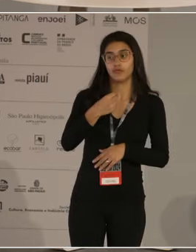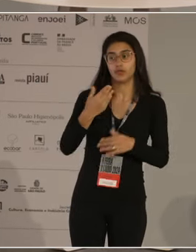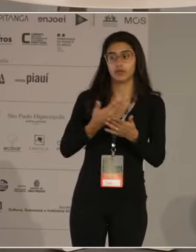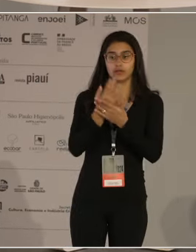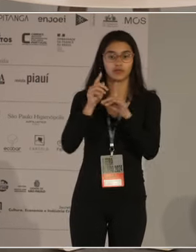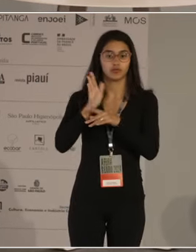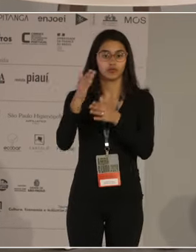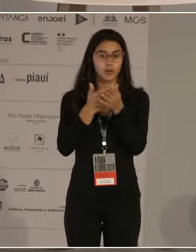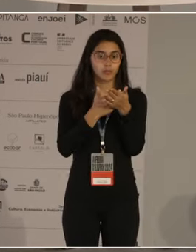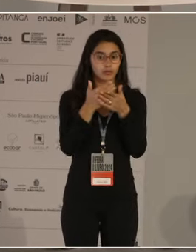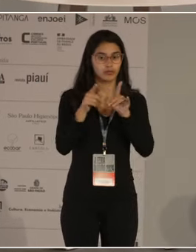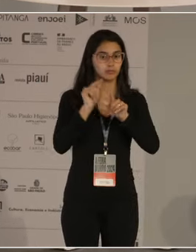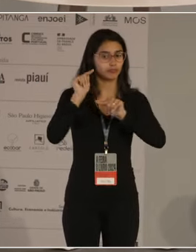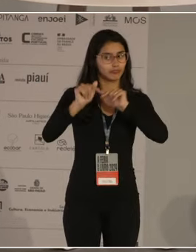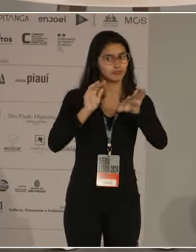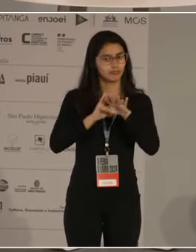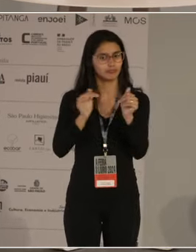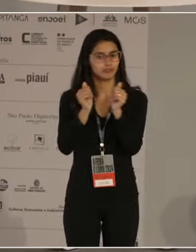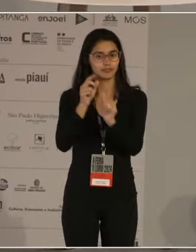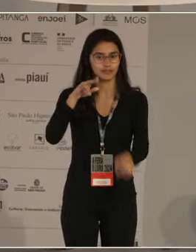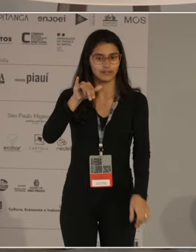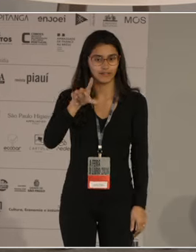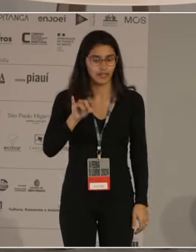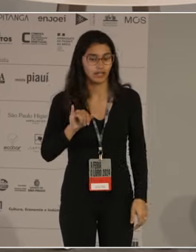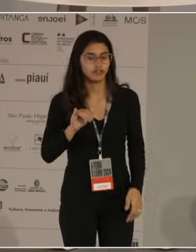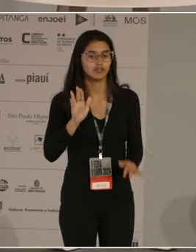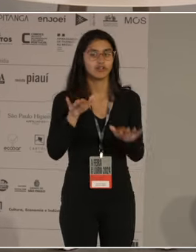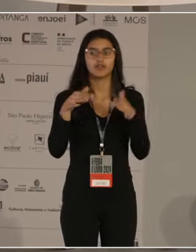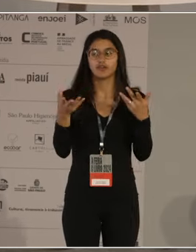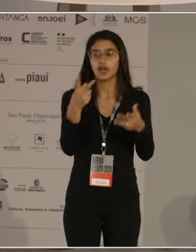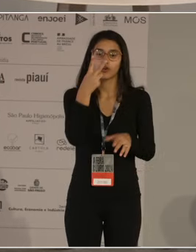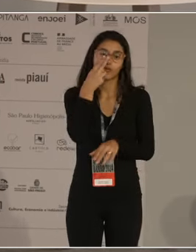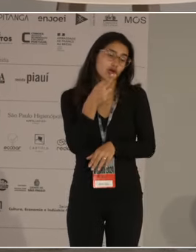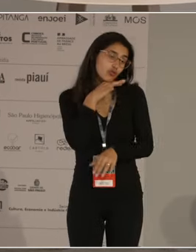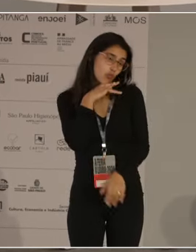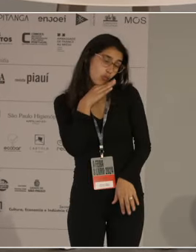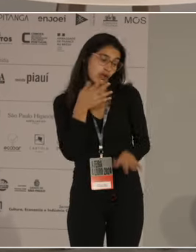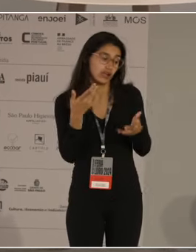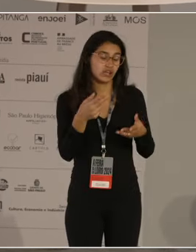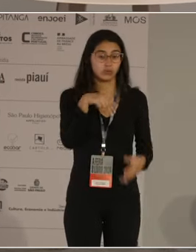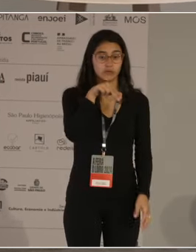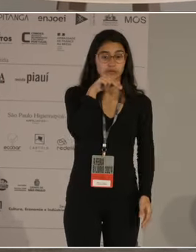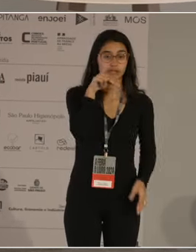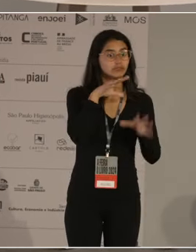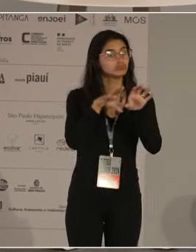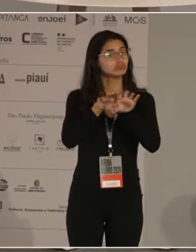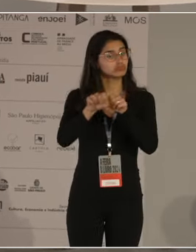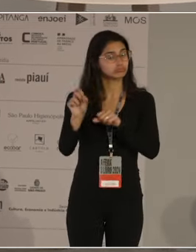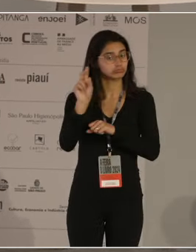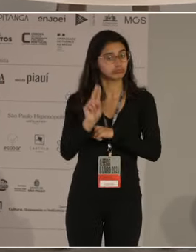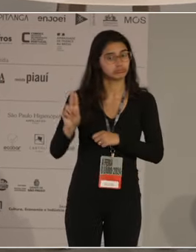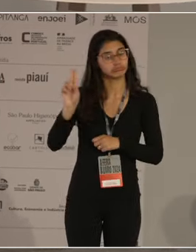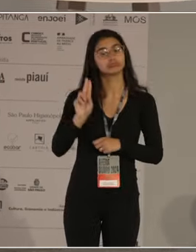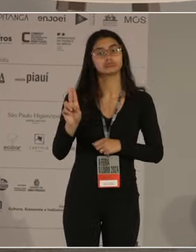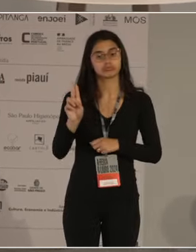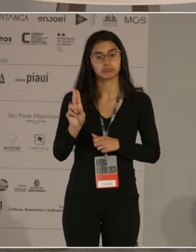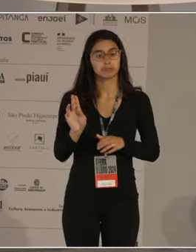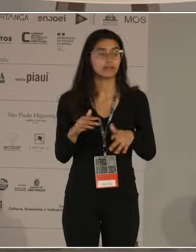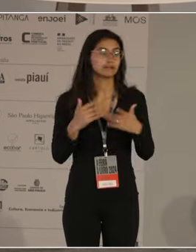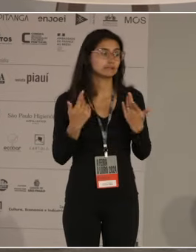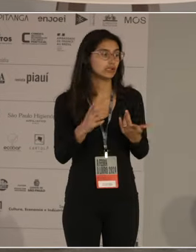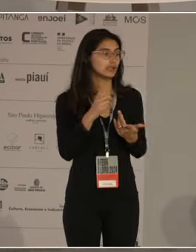já começaram a trabalhar com a Nied, então eles já não acham tão ruim, e os netos se formaram na universidade.